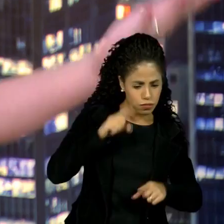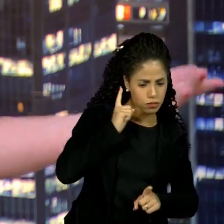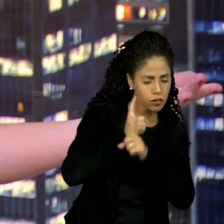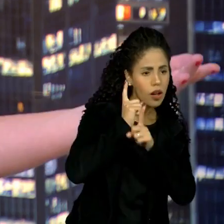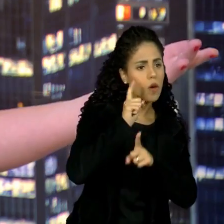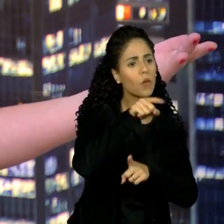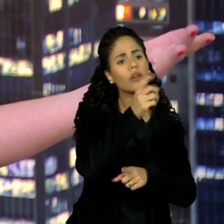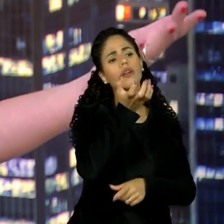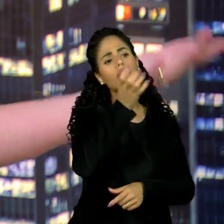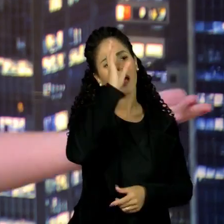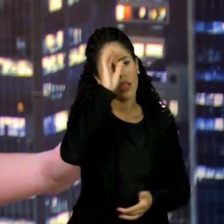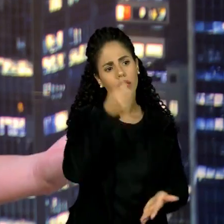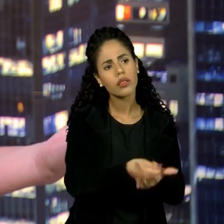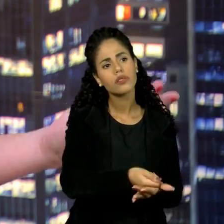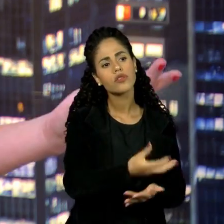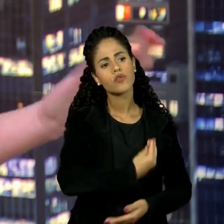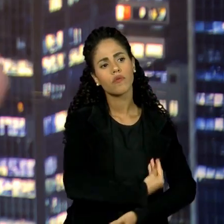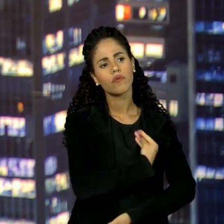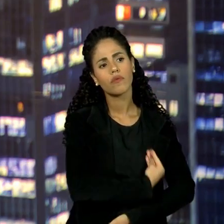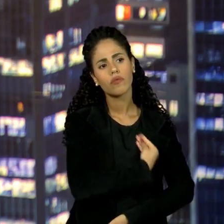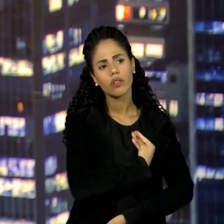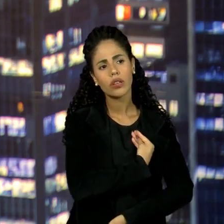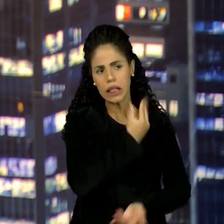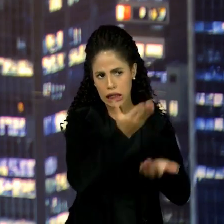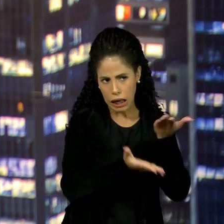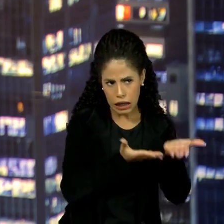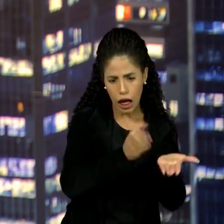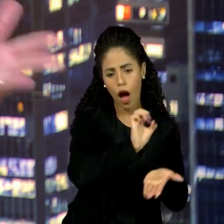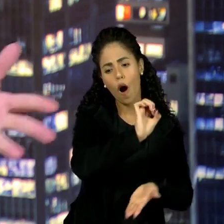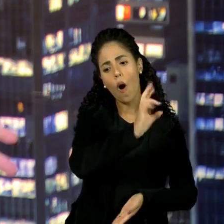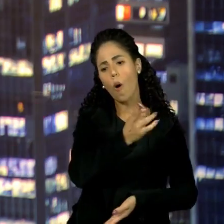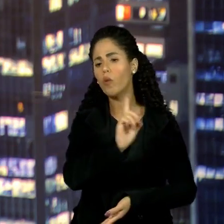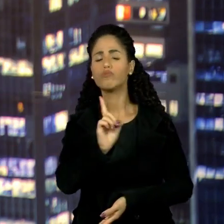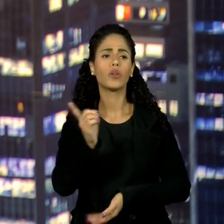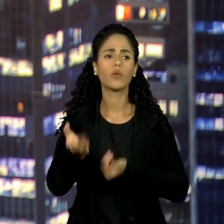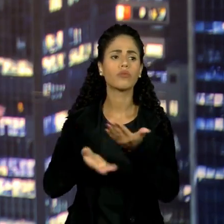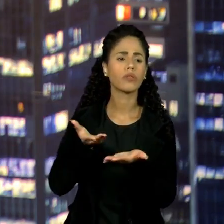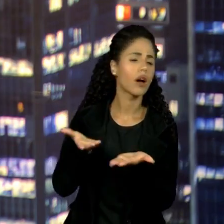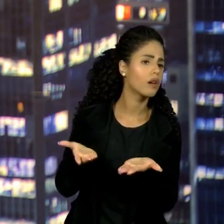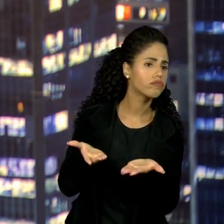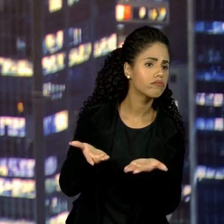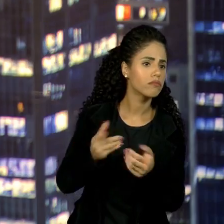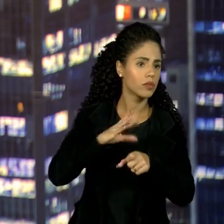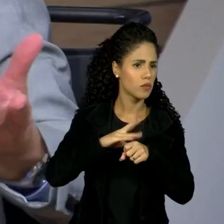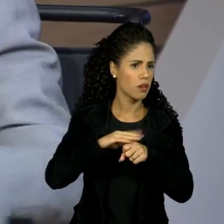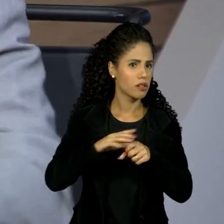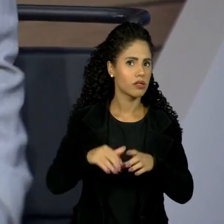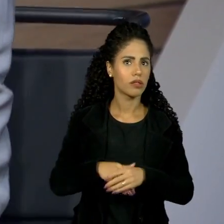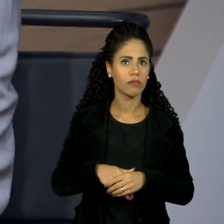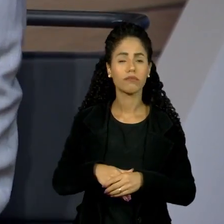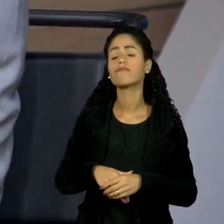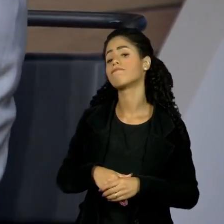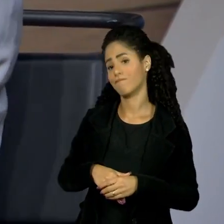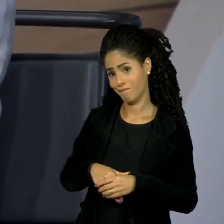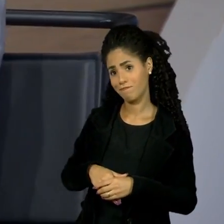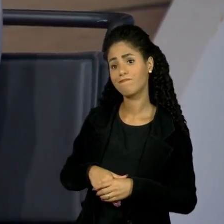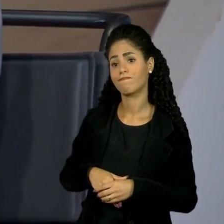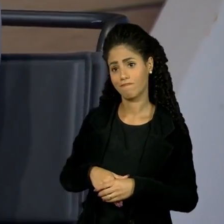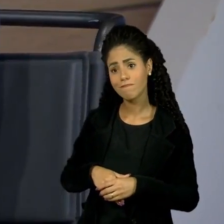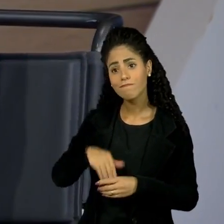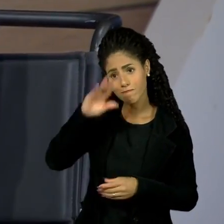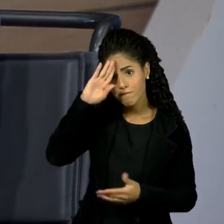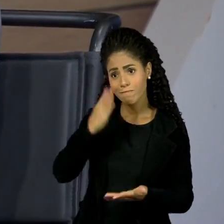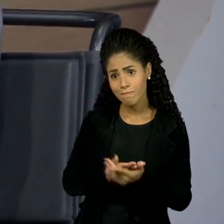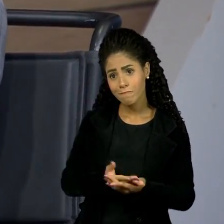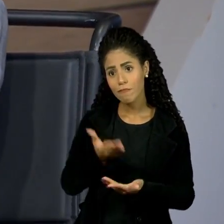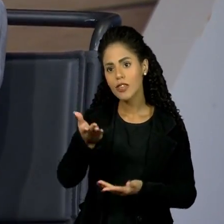ele quer fazer dessa vida dele, mesmo com um diagnóstico de uma doença ameaçadora. Com certeza, mas para isso você